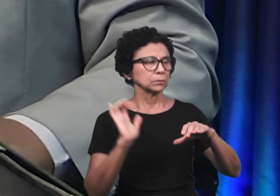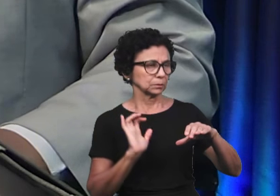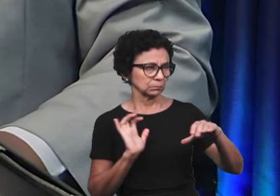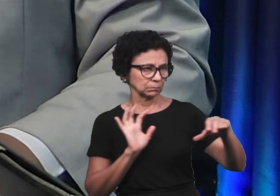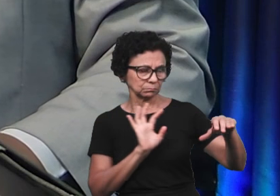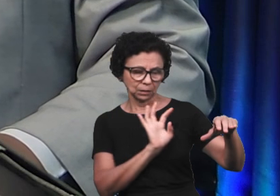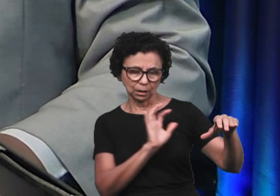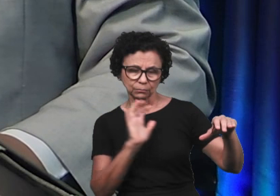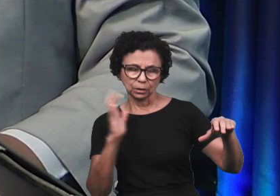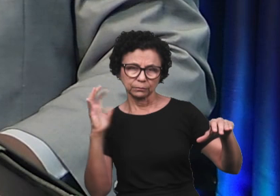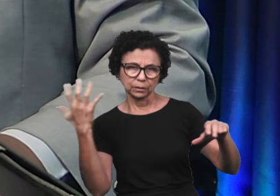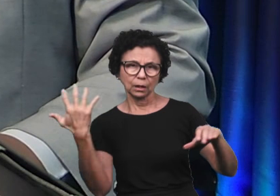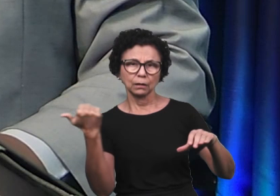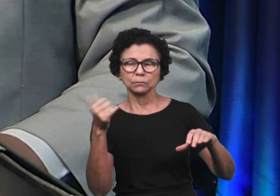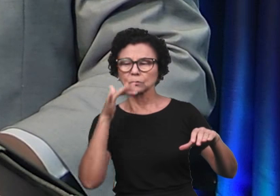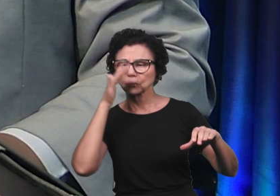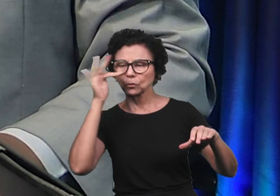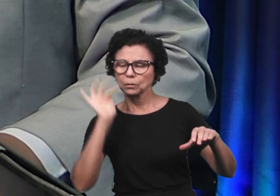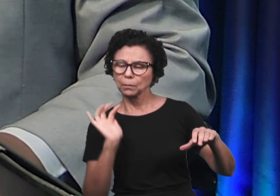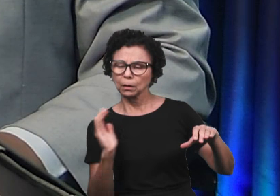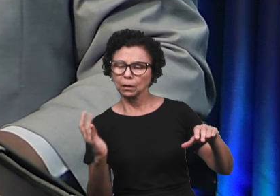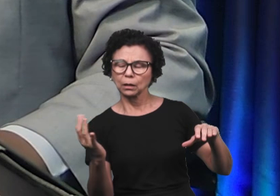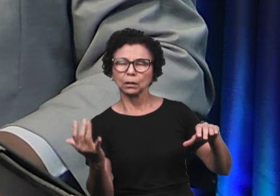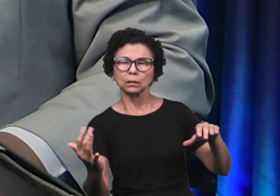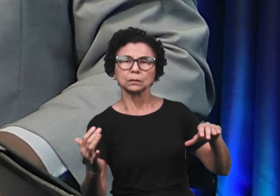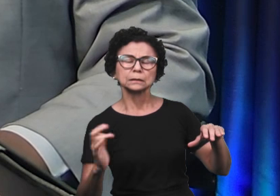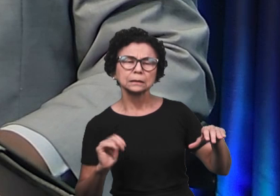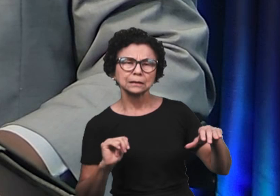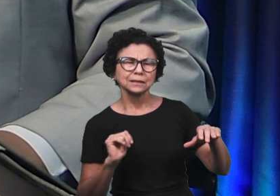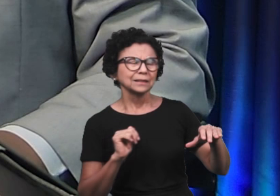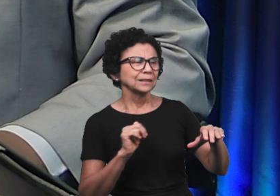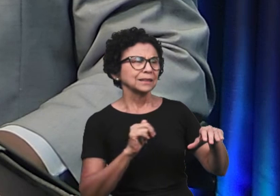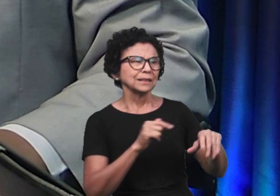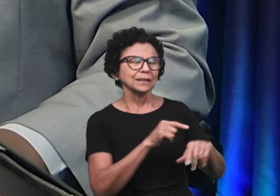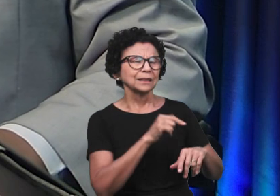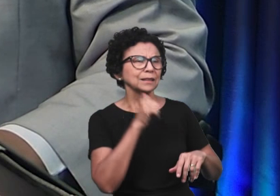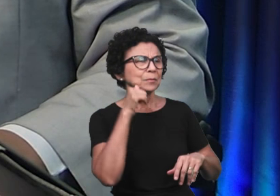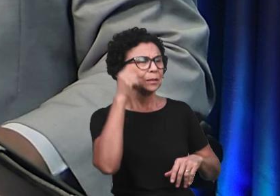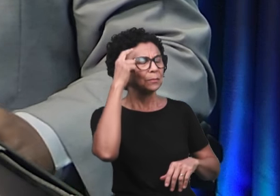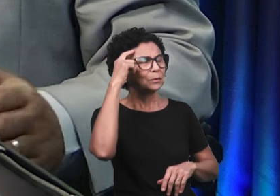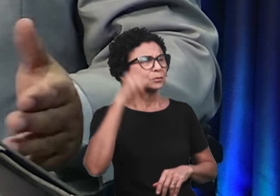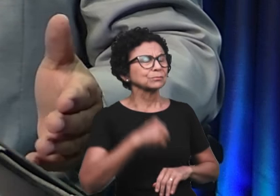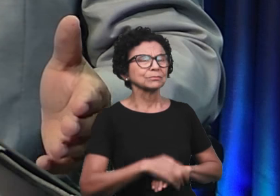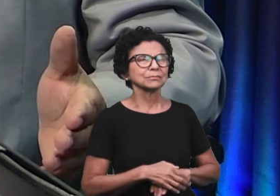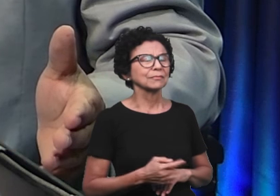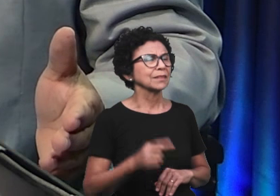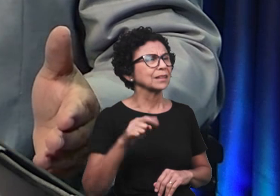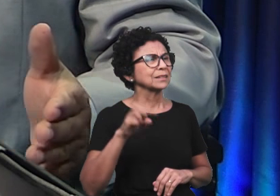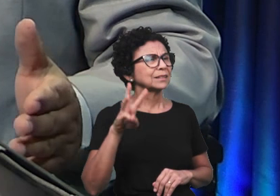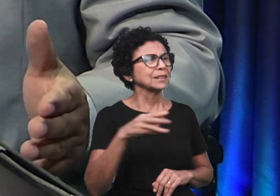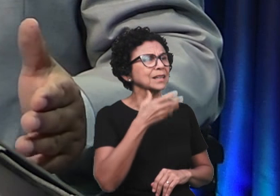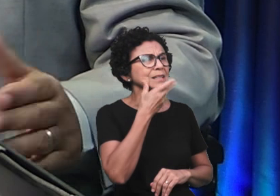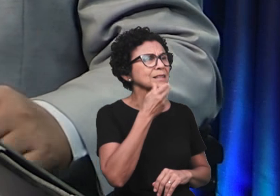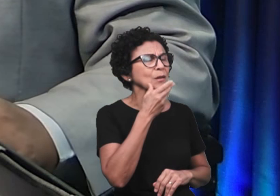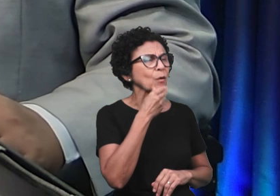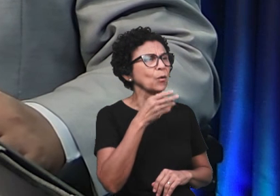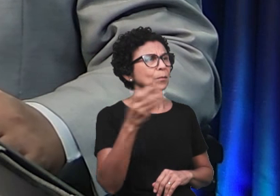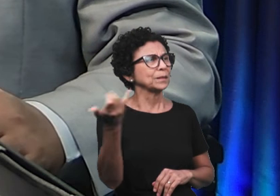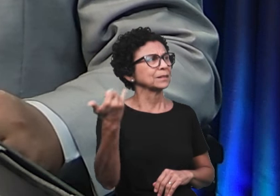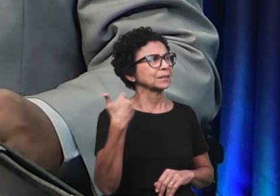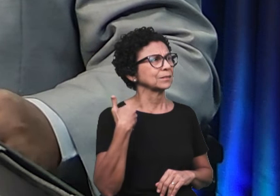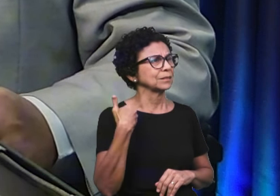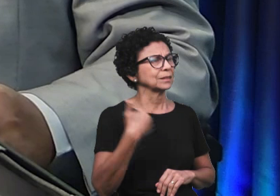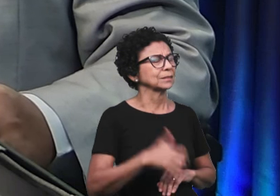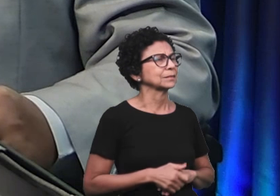sepulcro. E ela confundiu Jesus com um homem. Tem muitas pessoas que confundem